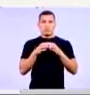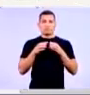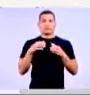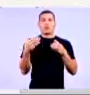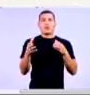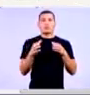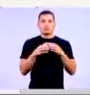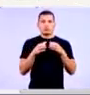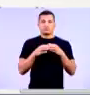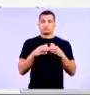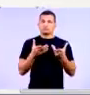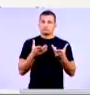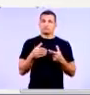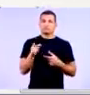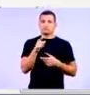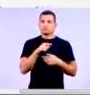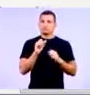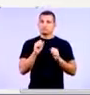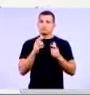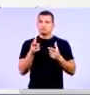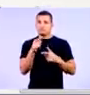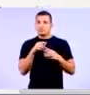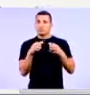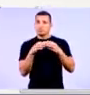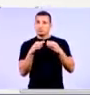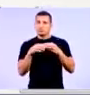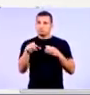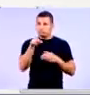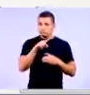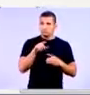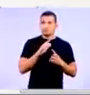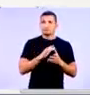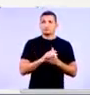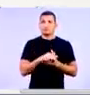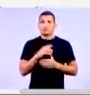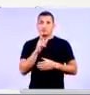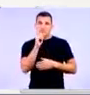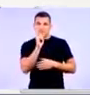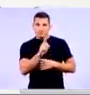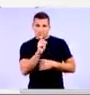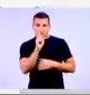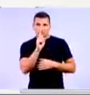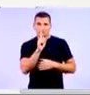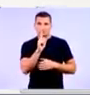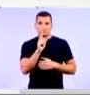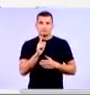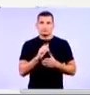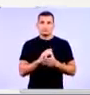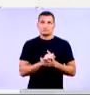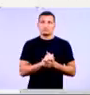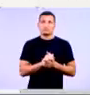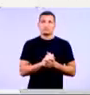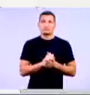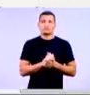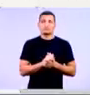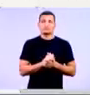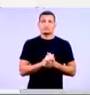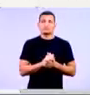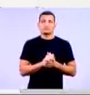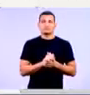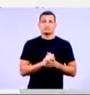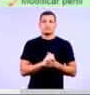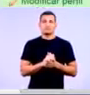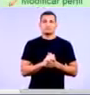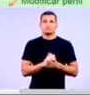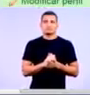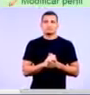provavelmente vocês estarão logados apenas com o grupo de vocês, e eu vou clicar no tópico. Quando eu clico no tópico,